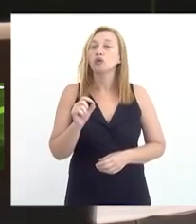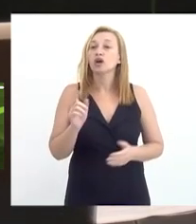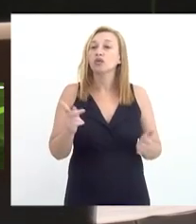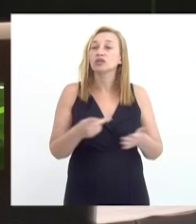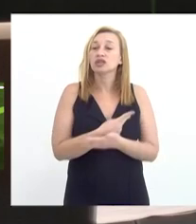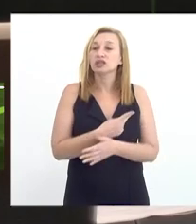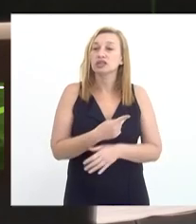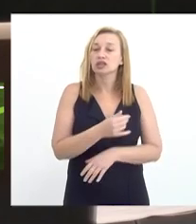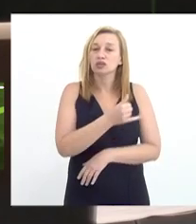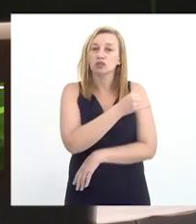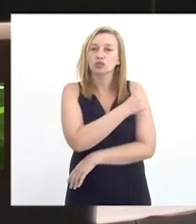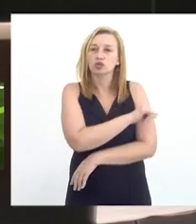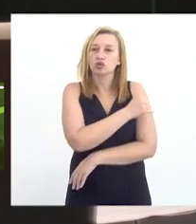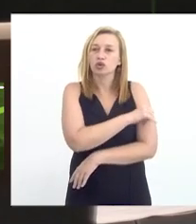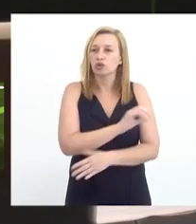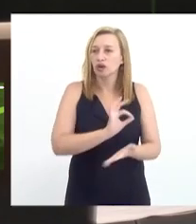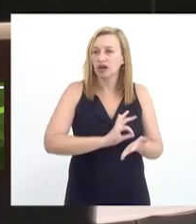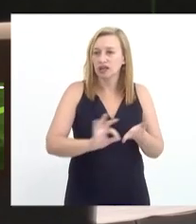assinar O regime